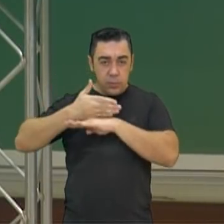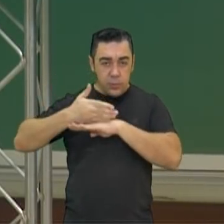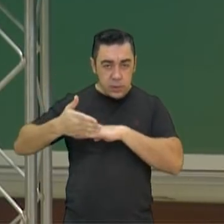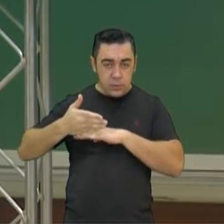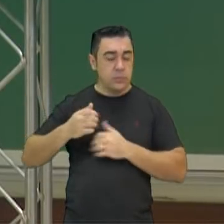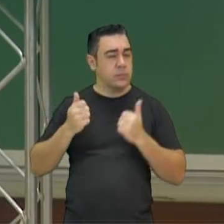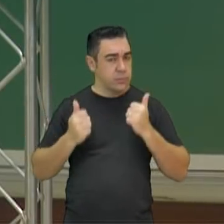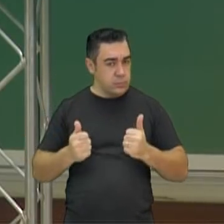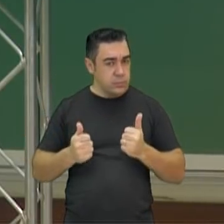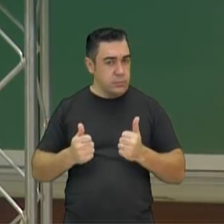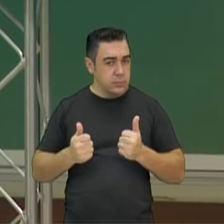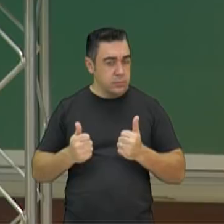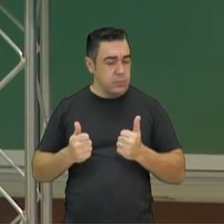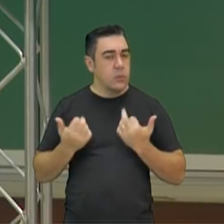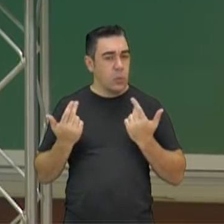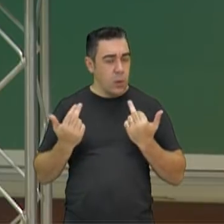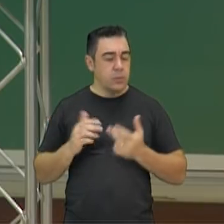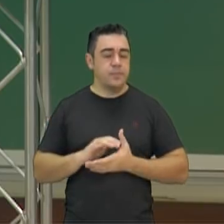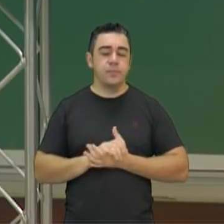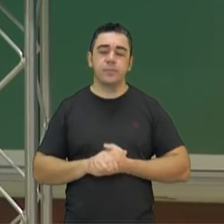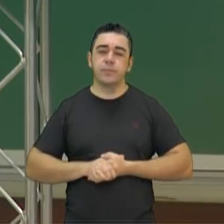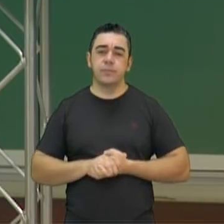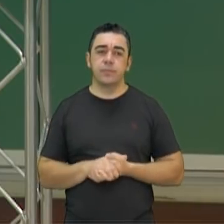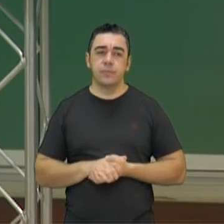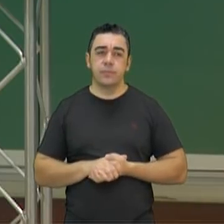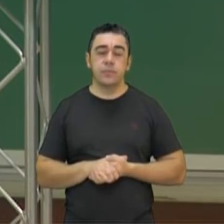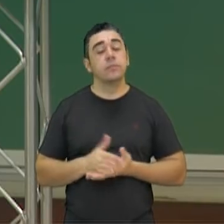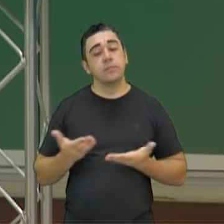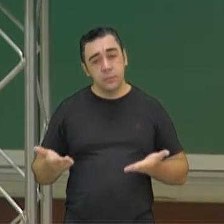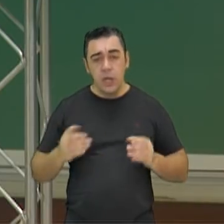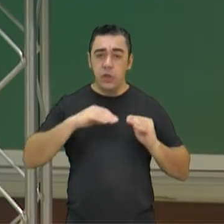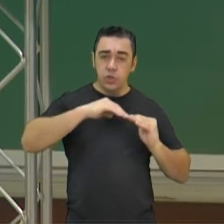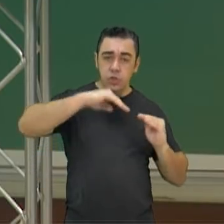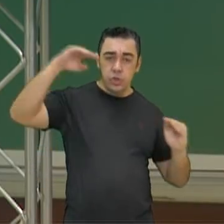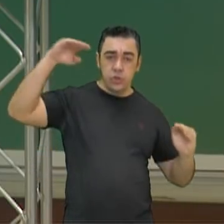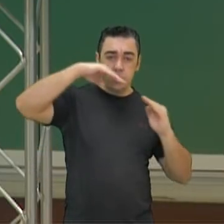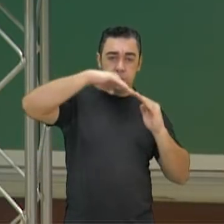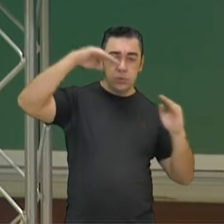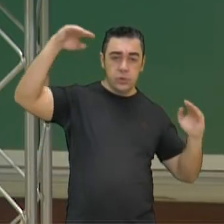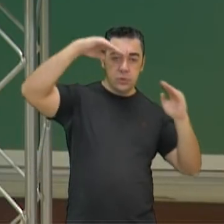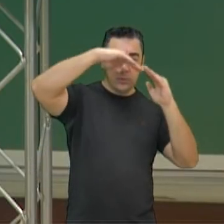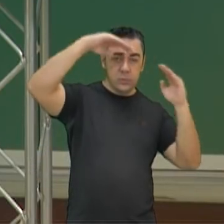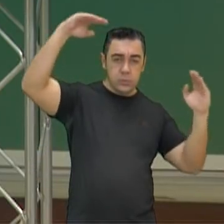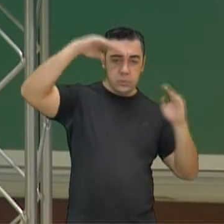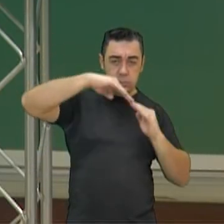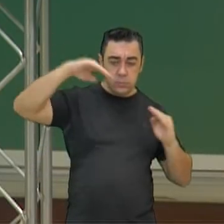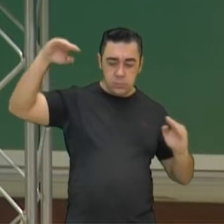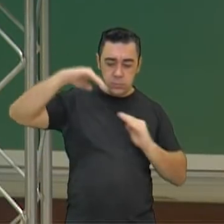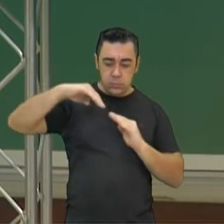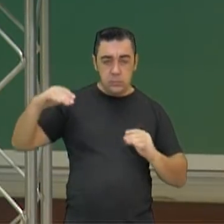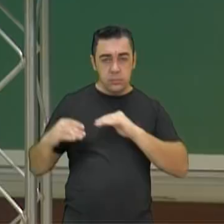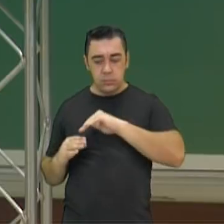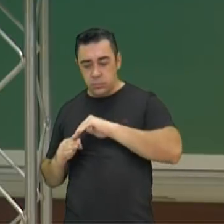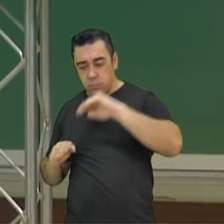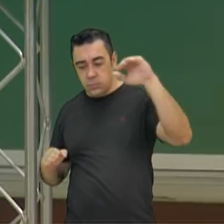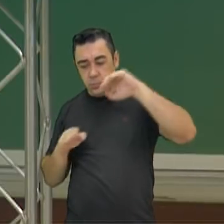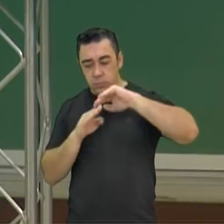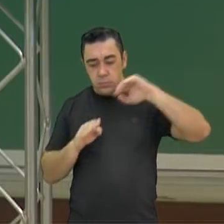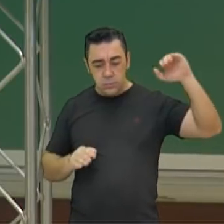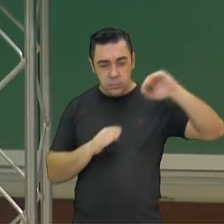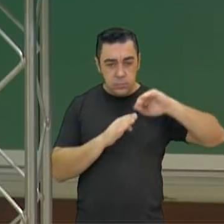mesma forma que a coluna lá, só que deitada. E as diagonal que a gente já até contou lá, né? Então, sequências de casa da mesma